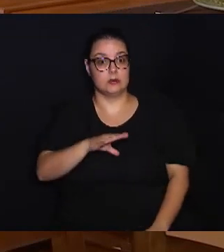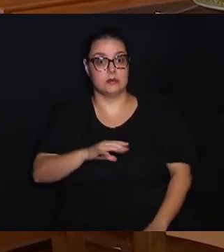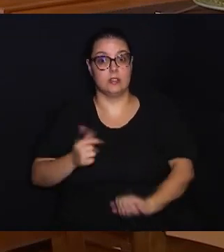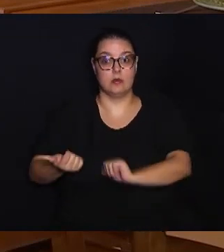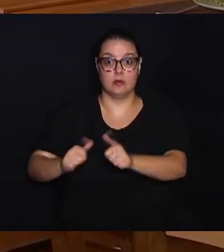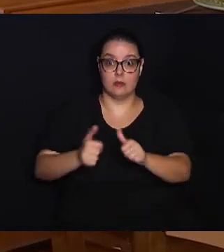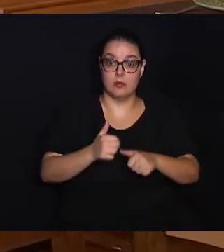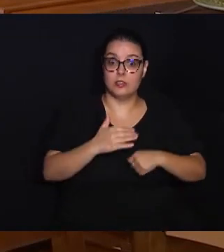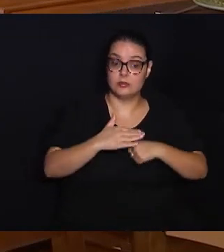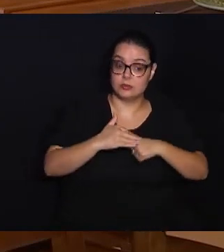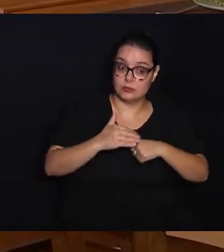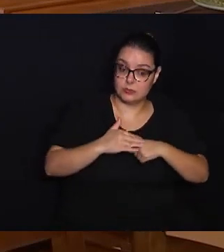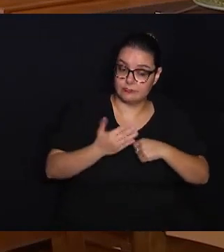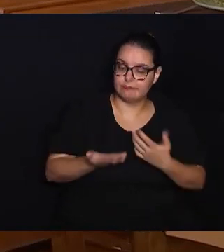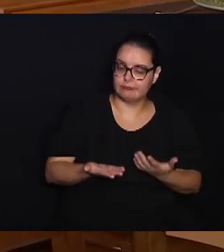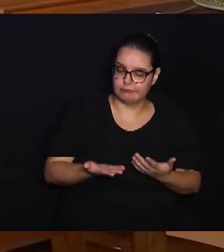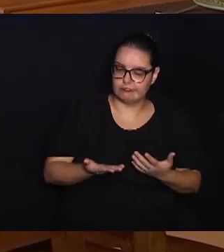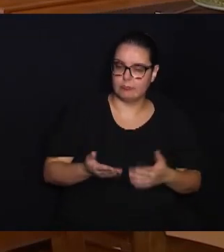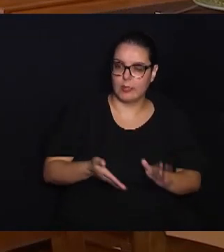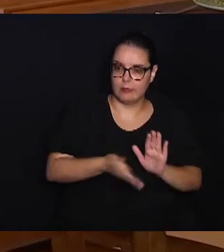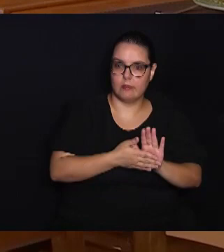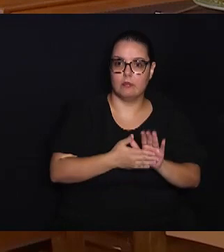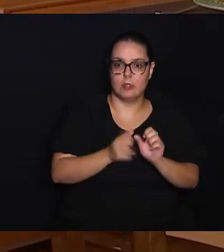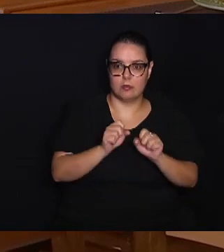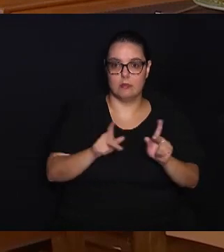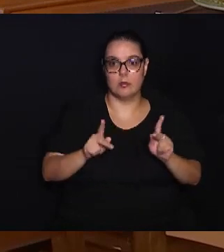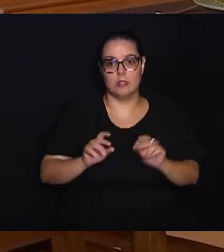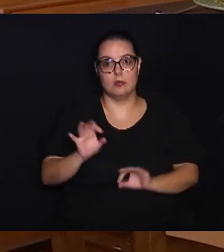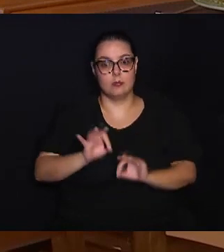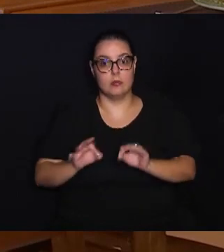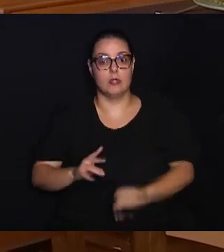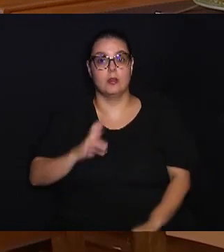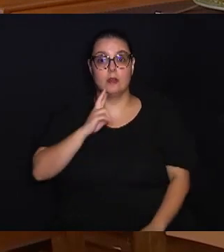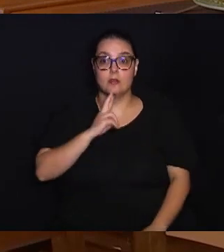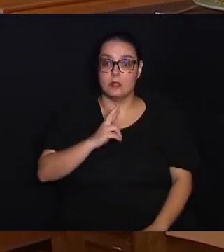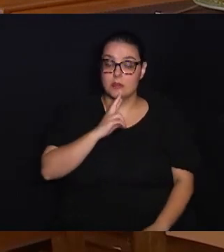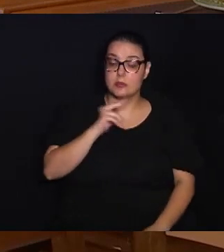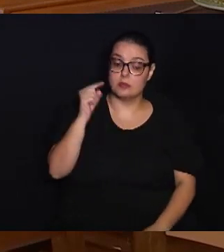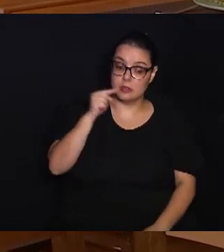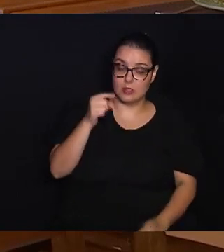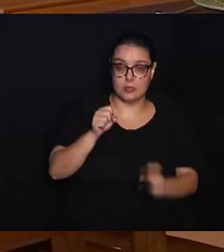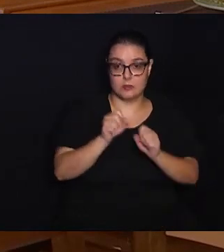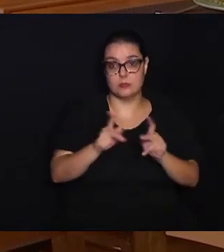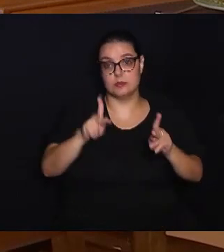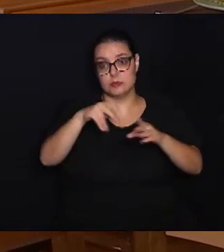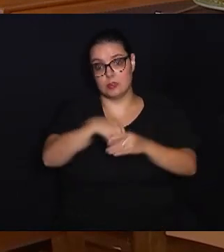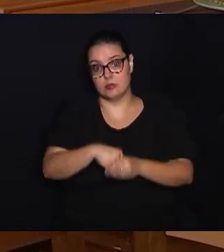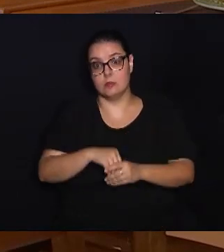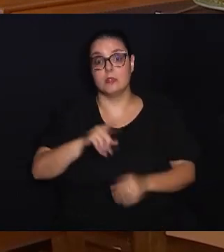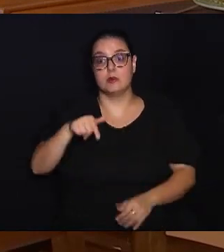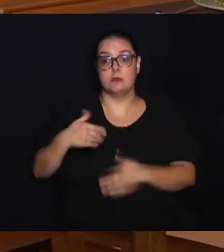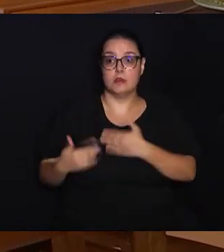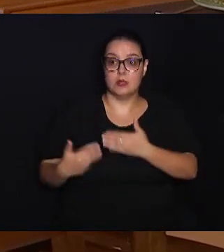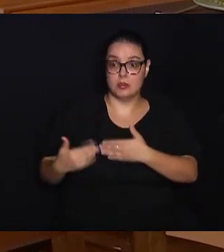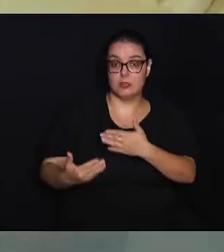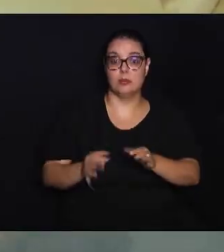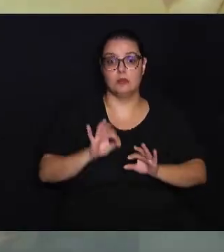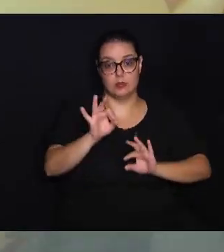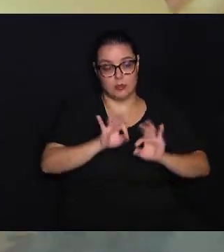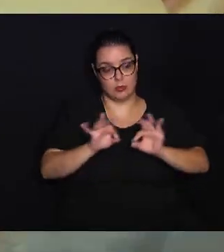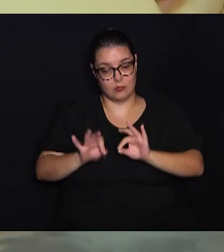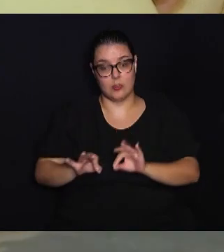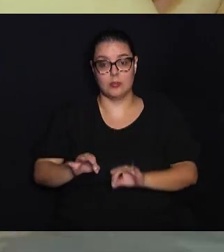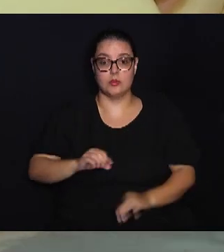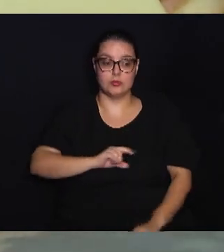da cidade estamos avaliando com carencia a questão da proposta do Shopping da gente montar um restaurante físico também no shopping para depois dar